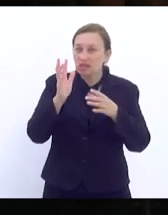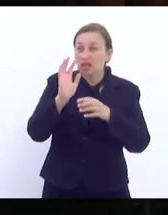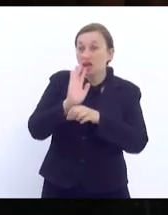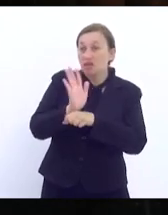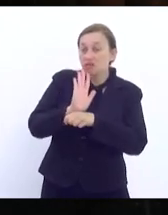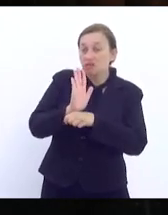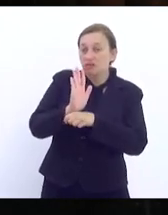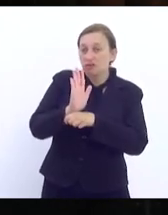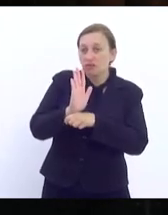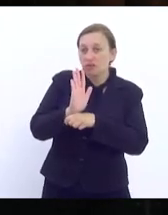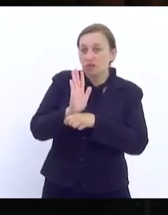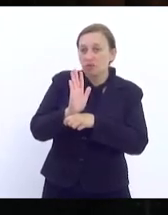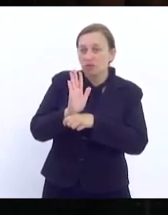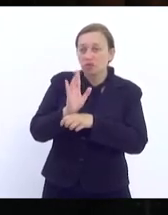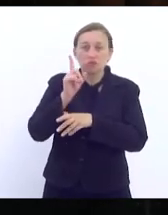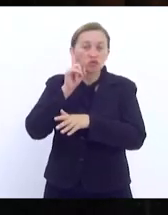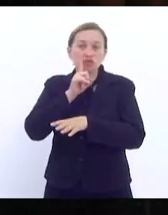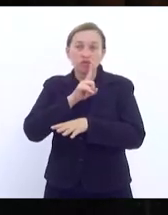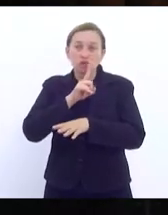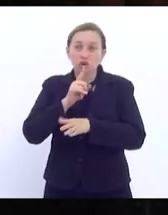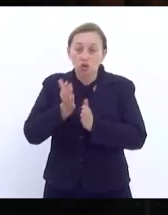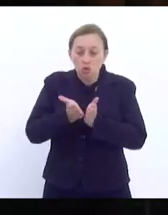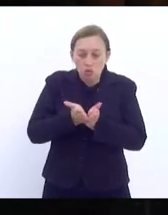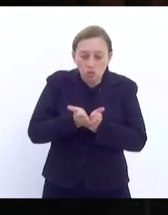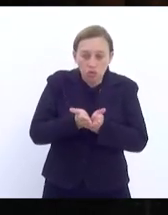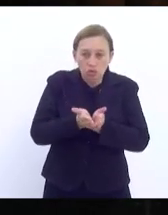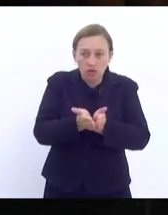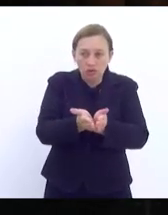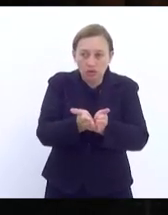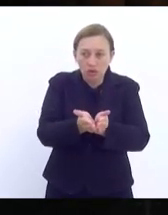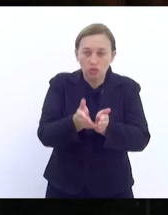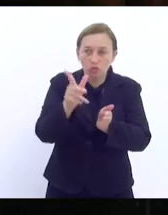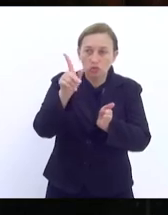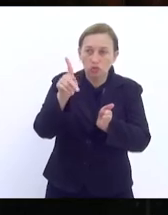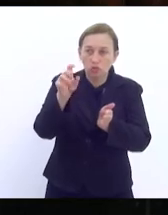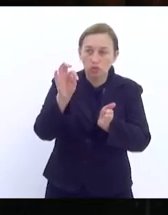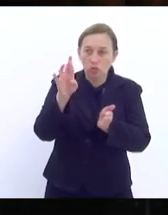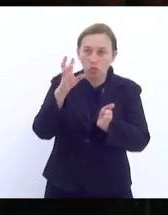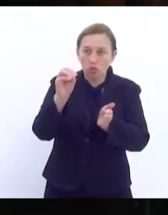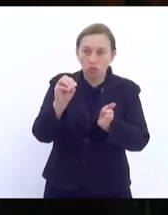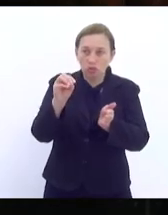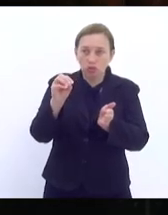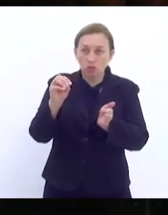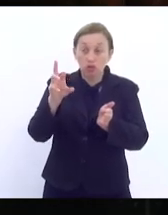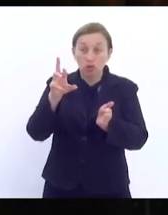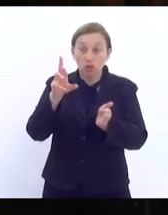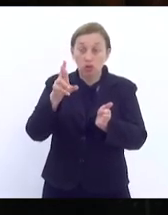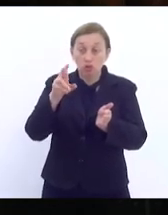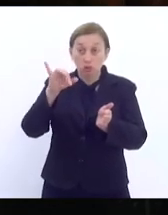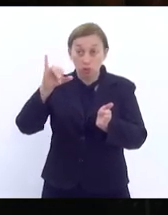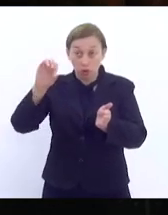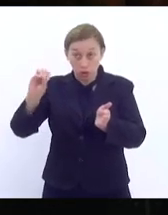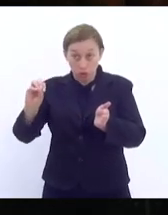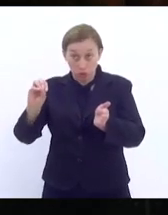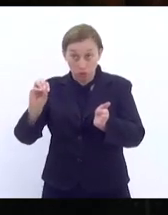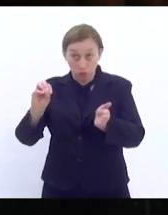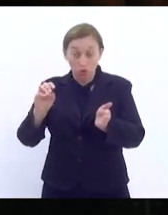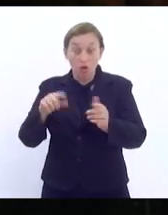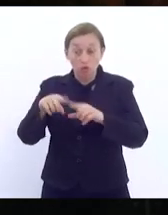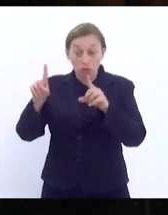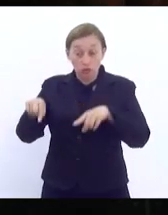navio atracava normalmente no porto do Rio funcionários do porto do Rio